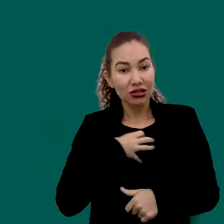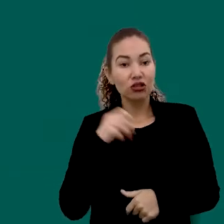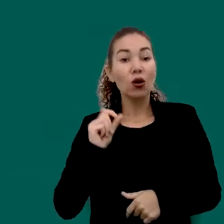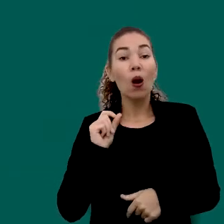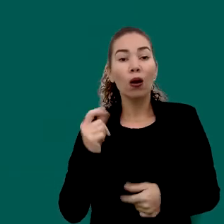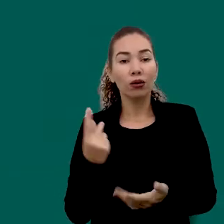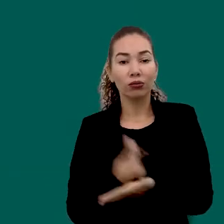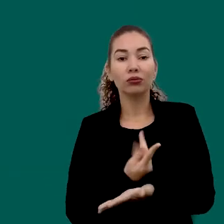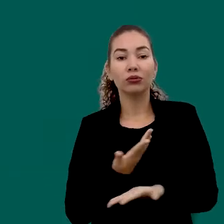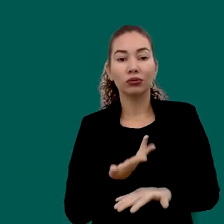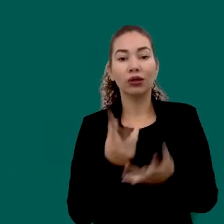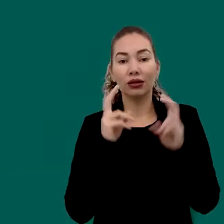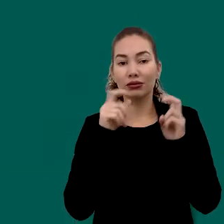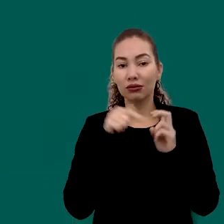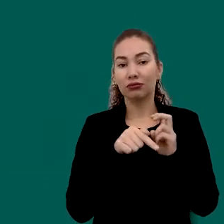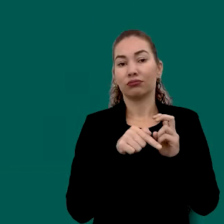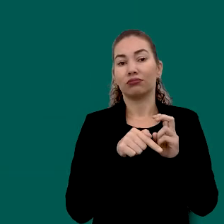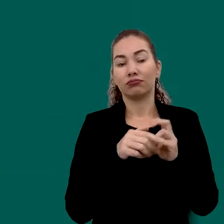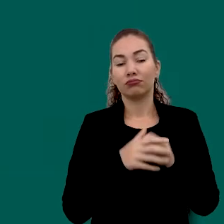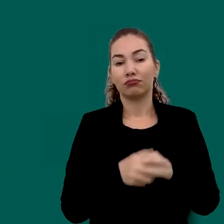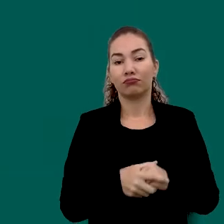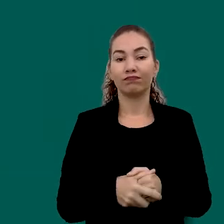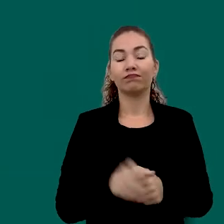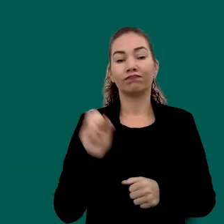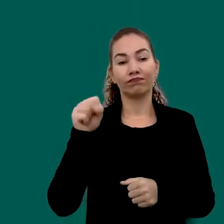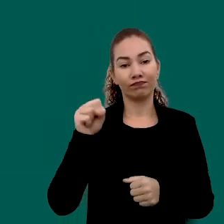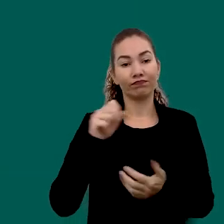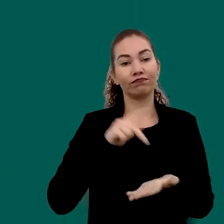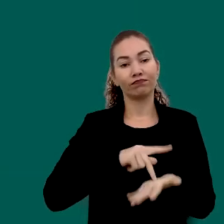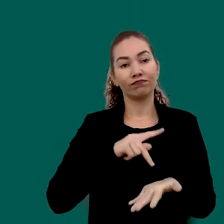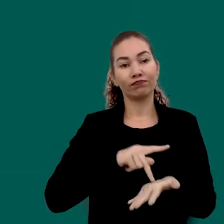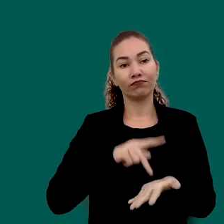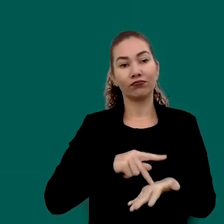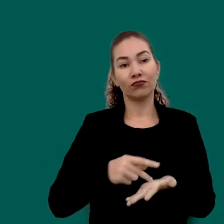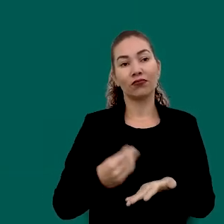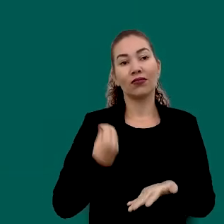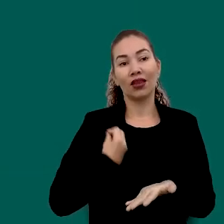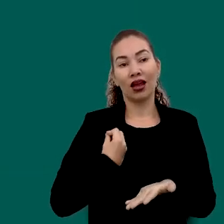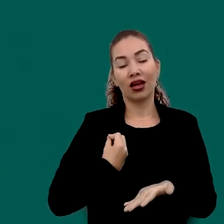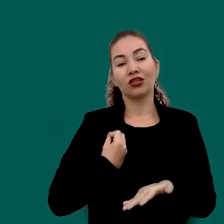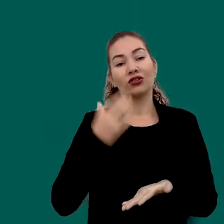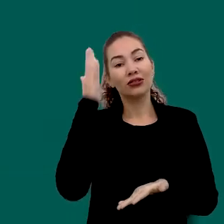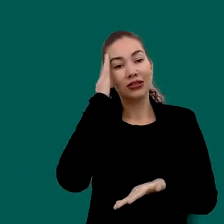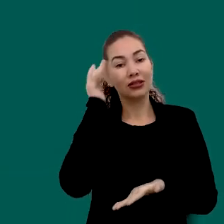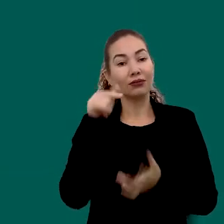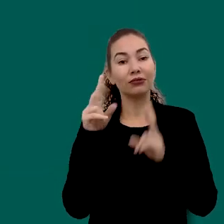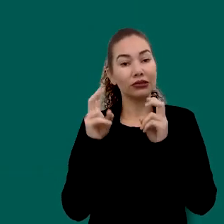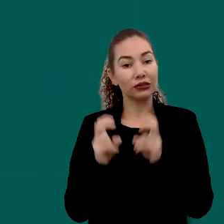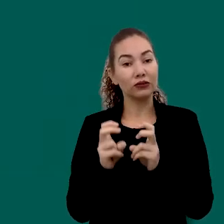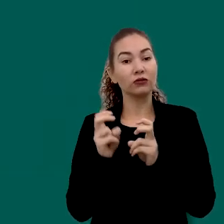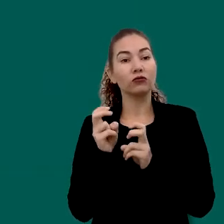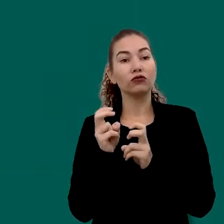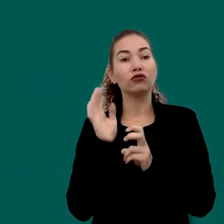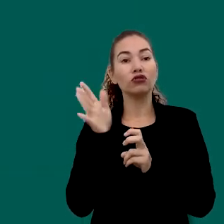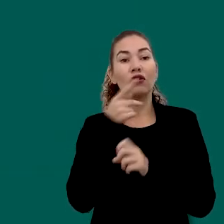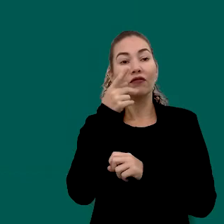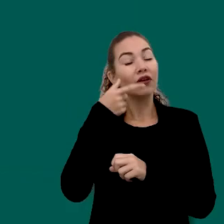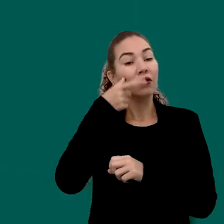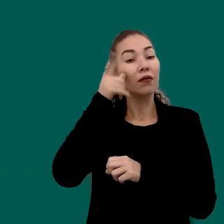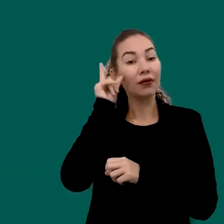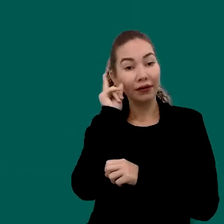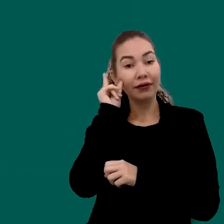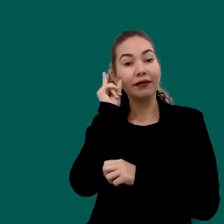né? Sim, a gente vive bastante na pele essa questão. A gente até comentou antes ali na